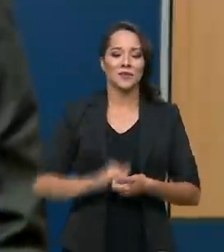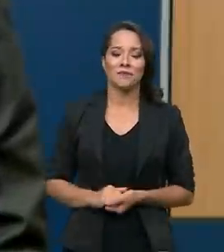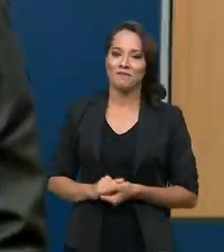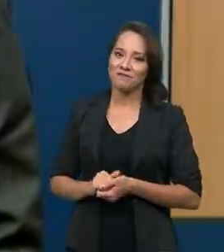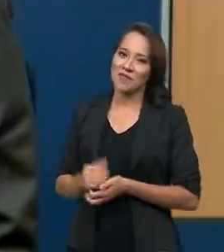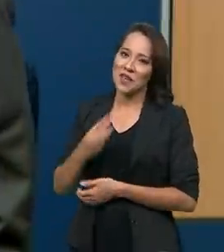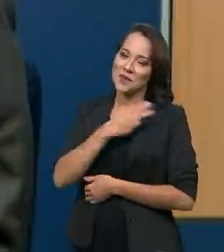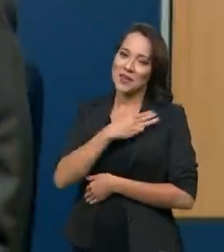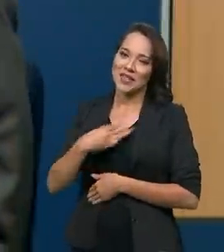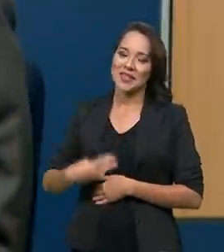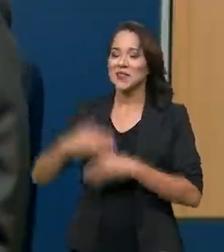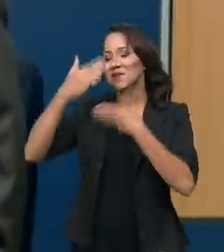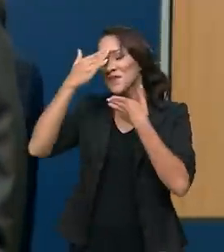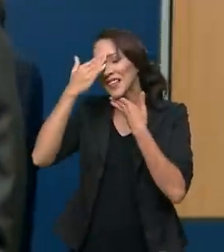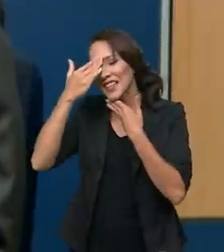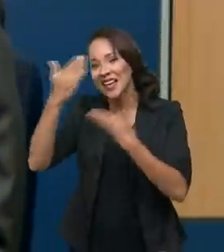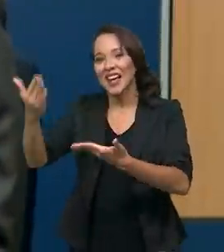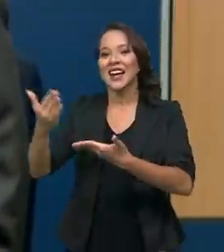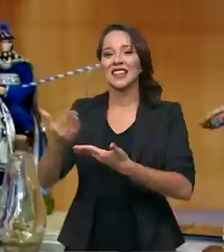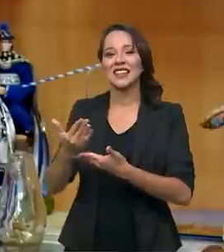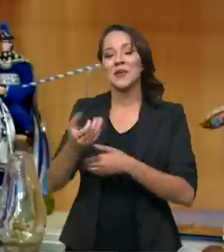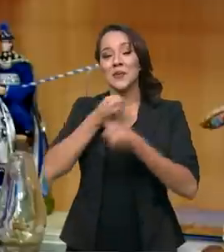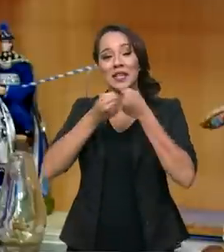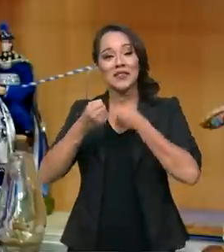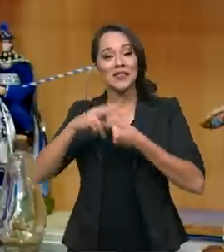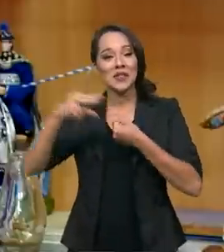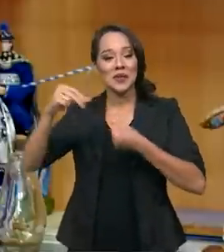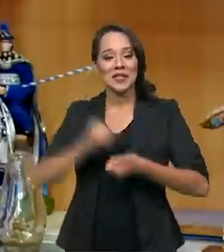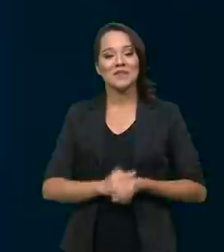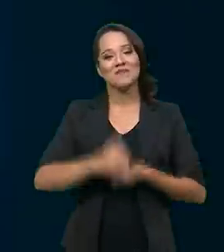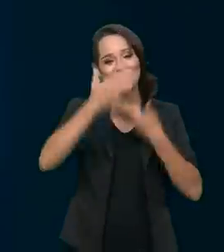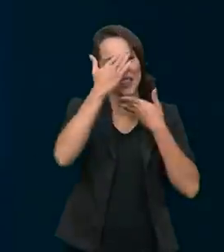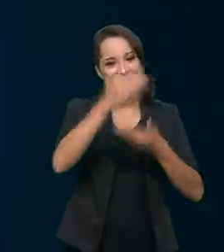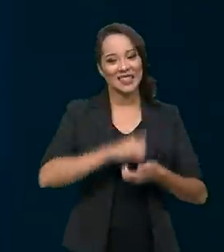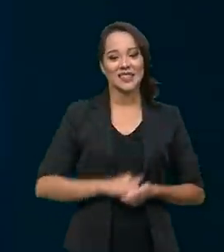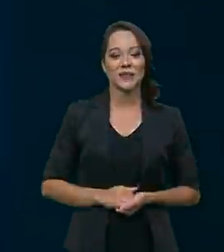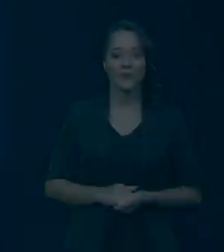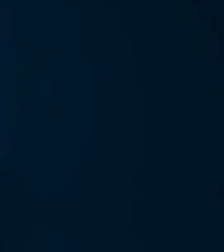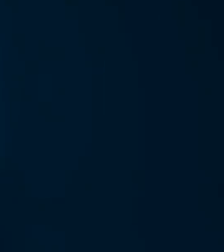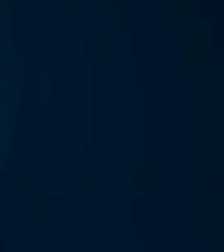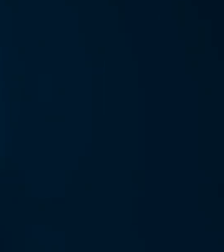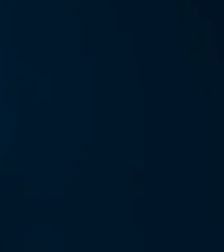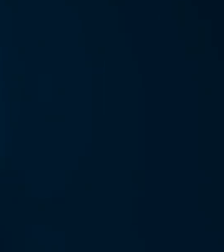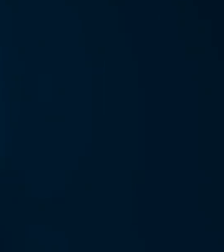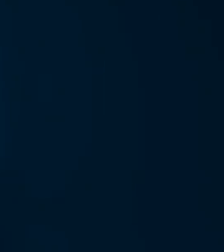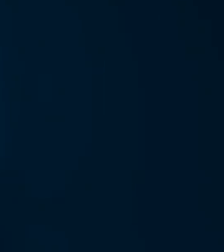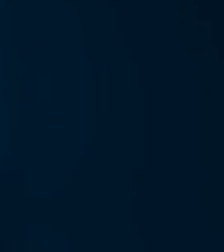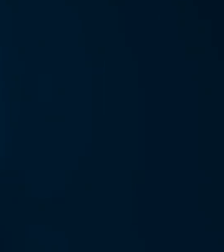Ministro Gilson Machado Muito obrigado obrigado entrevista a voz do Brasil Muito obrigado tá